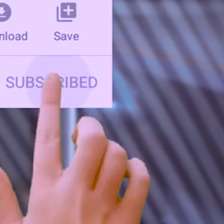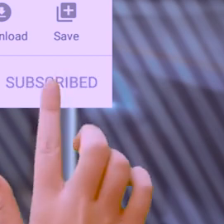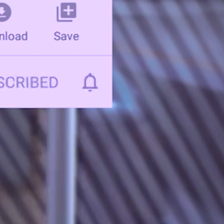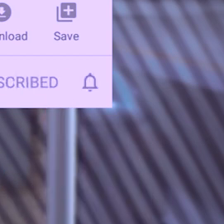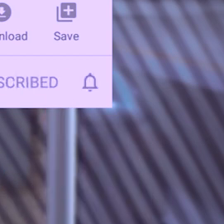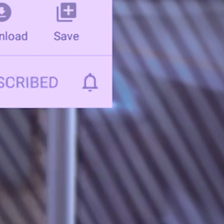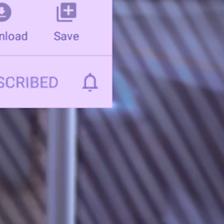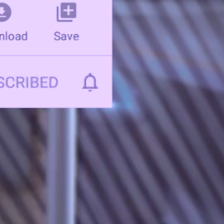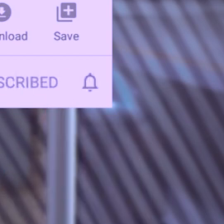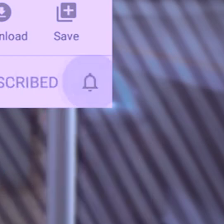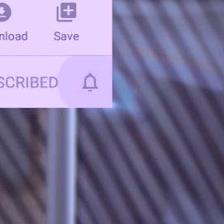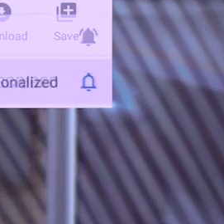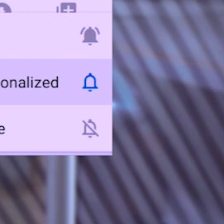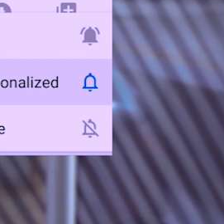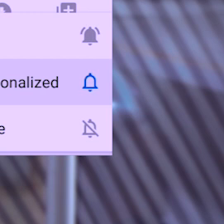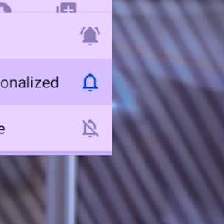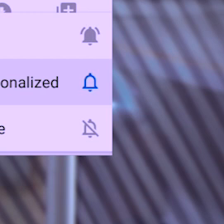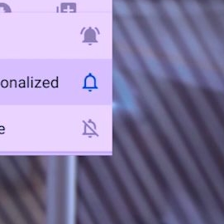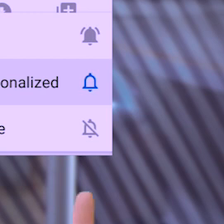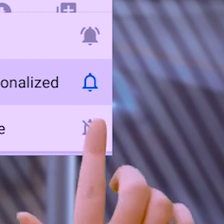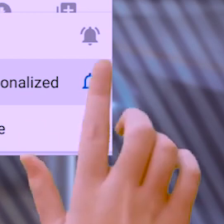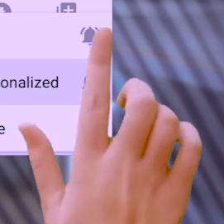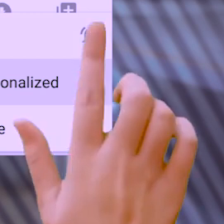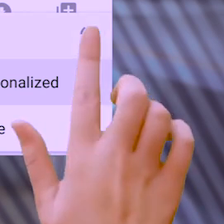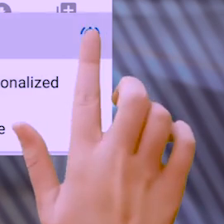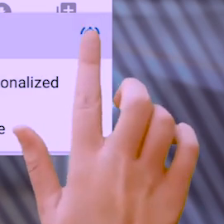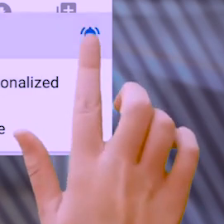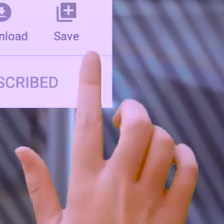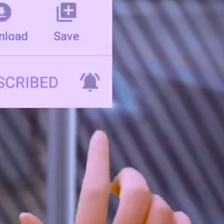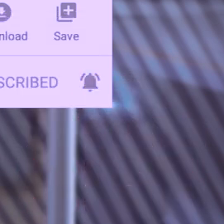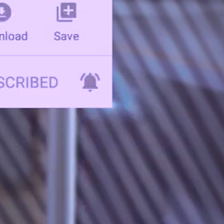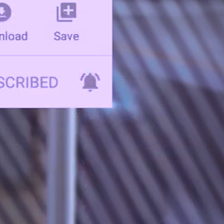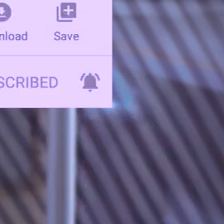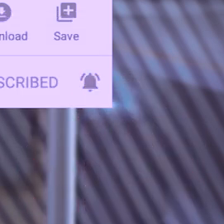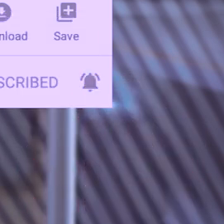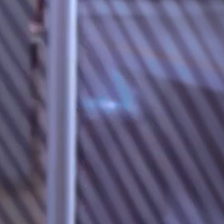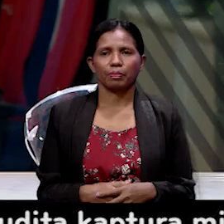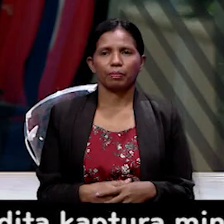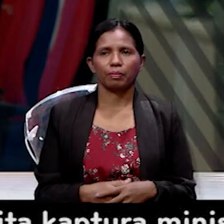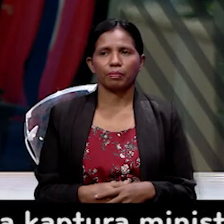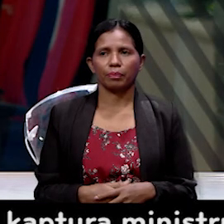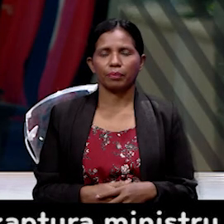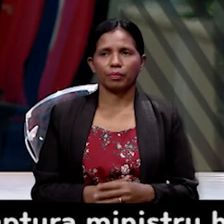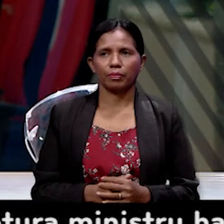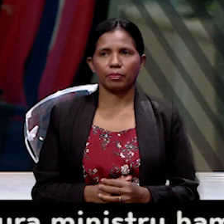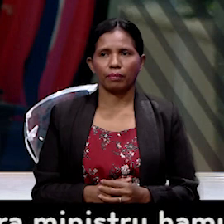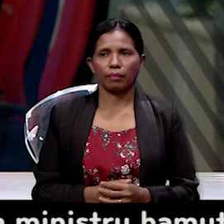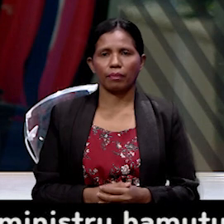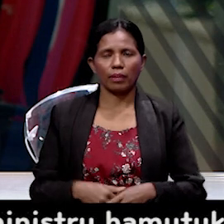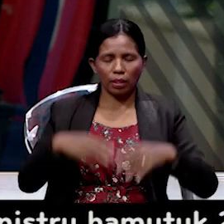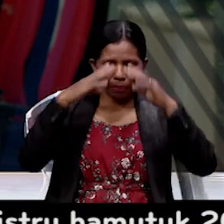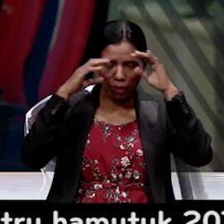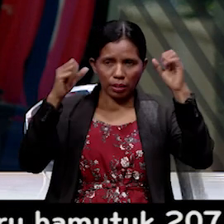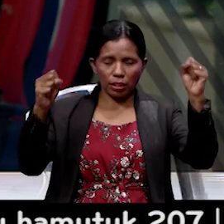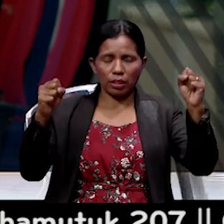Se inscreva no canal, canal e ative a notificação para receber a notificação de os seus amigos. Presidente da República